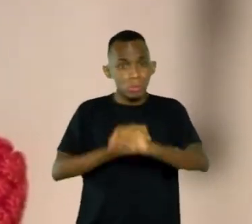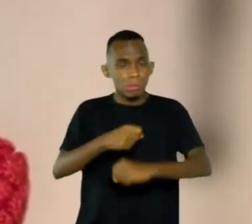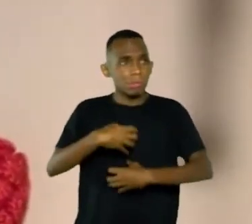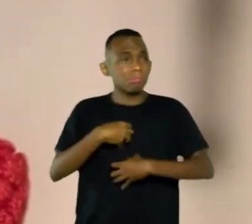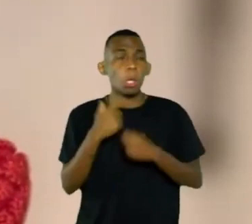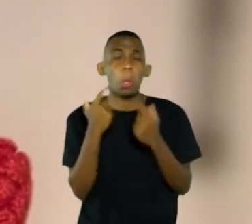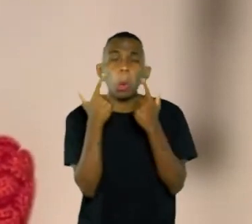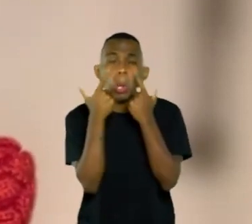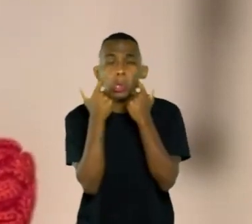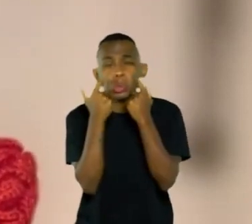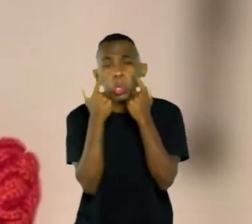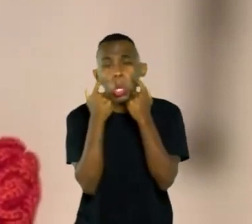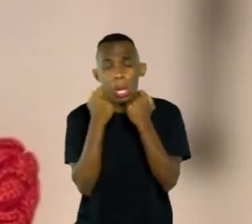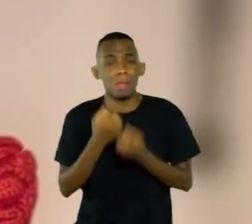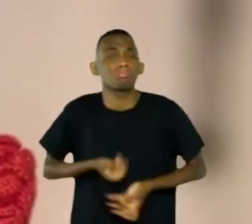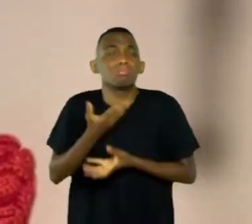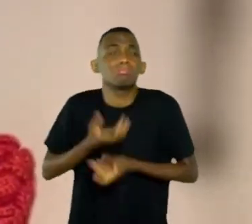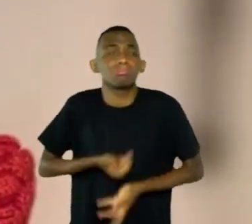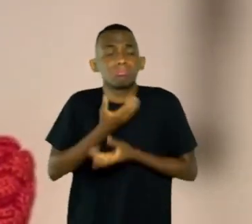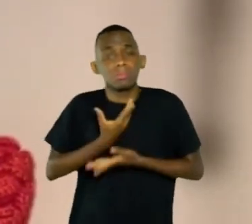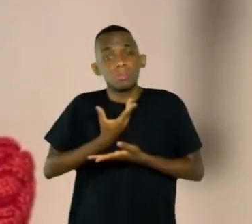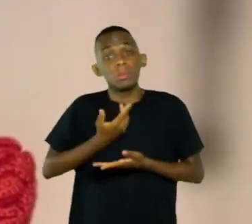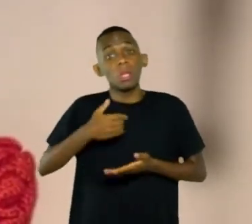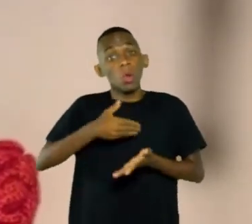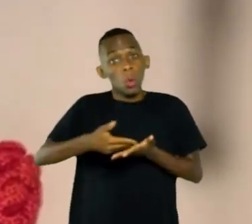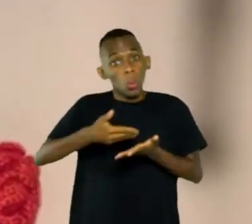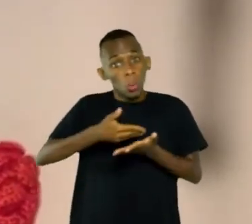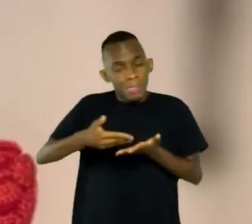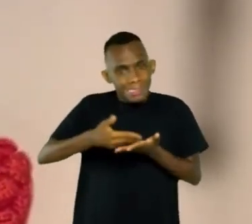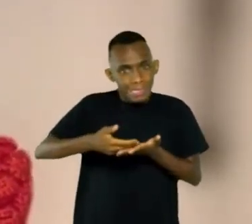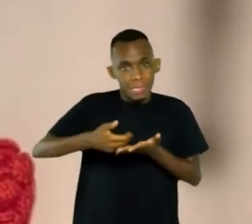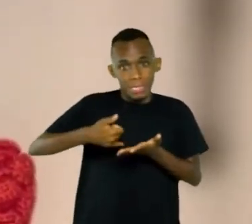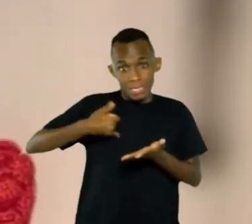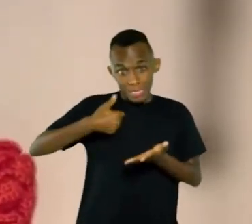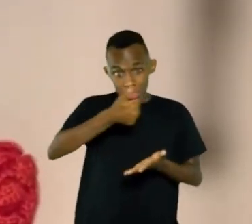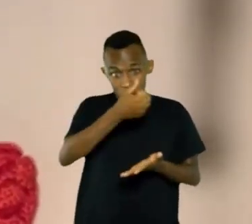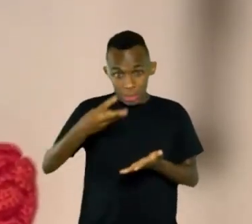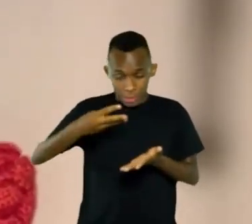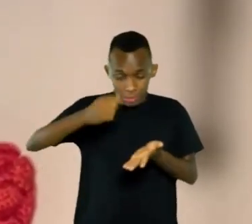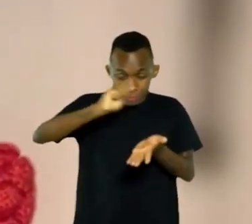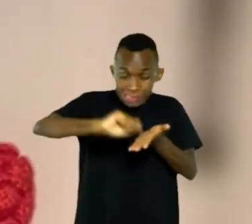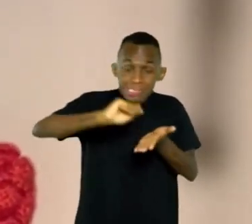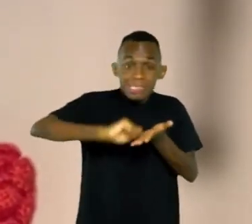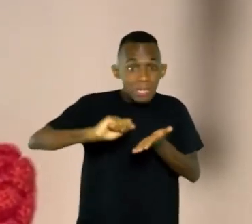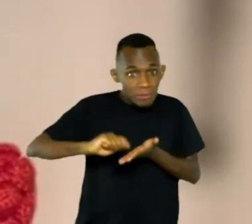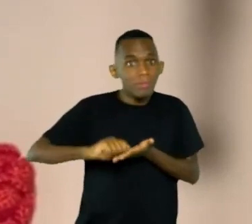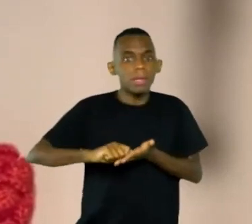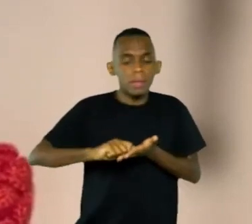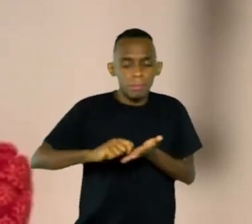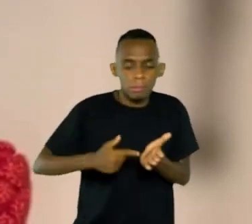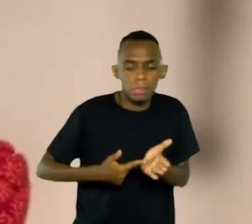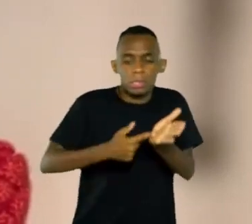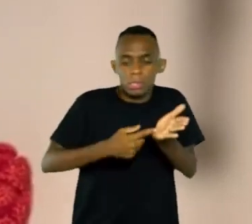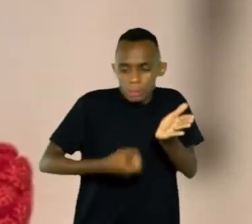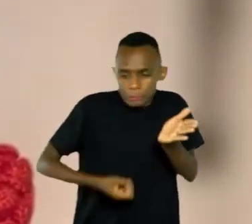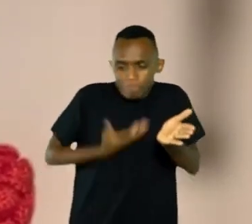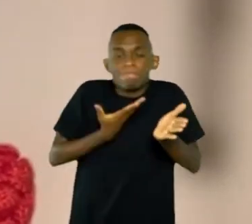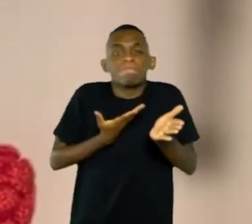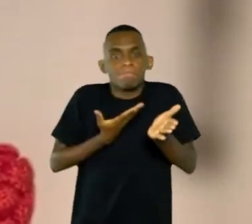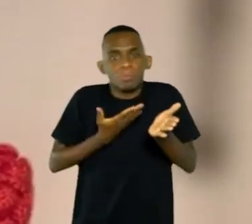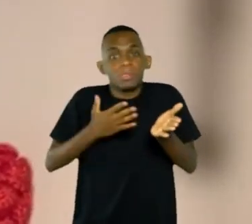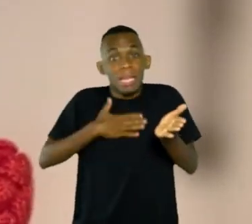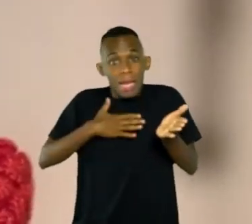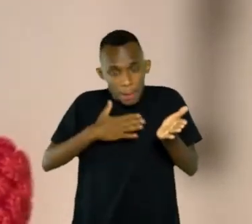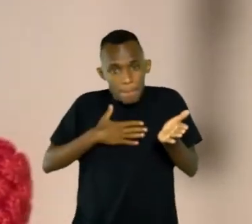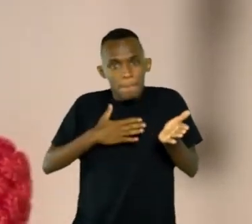menos adequada. E eu comecei a escrever com 13 anos para dar conta, assim, era uma espécie de. Eu criei minha própria terapia,